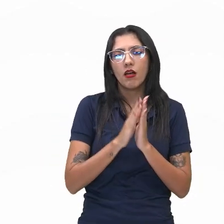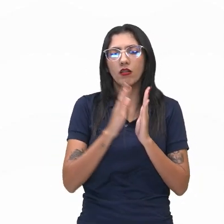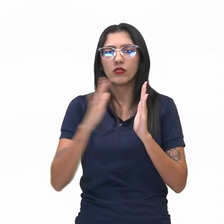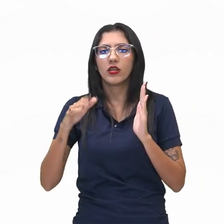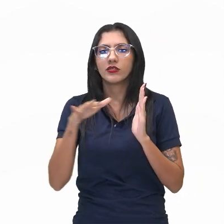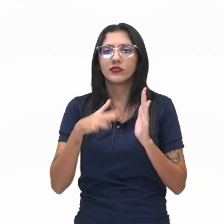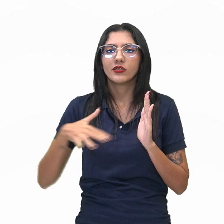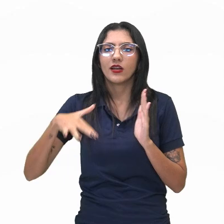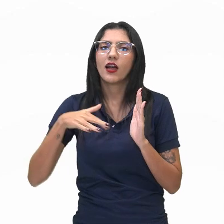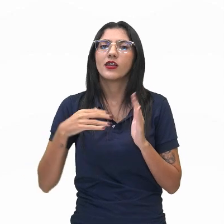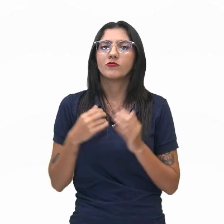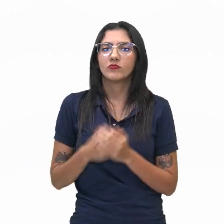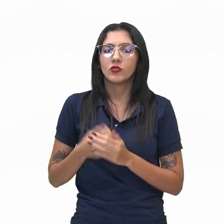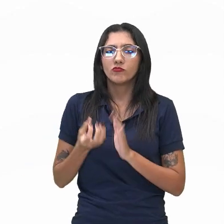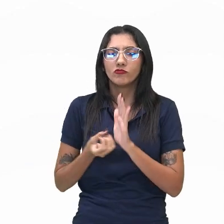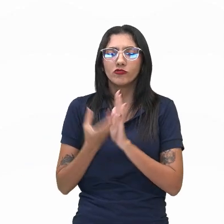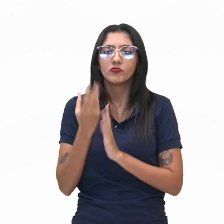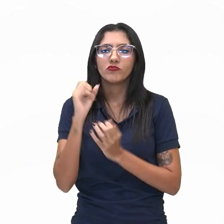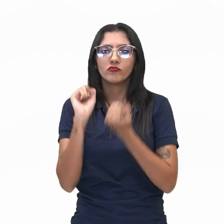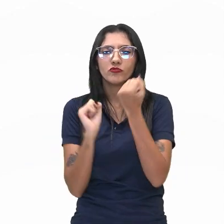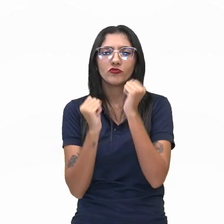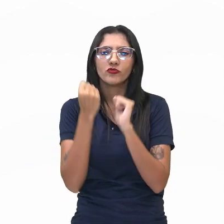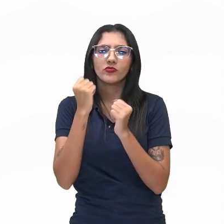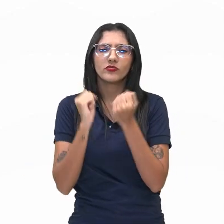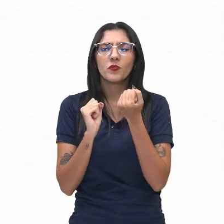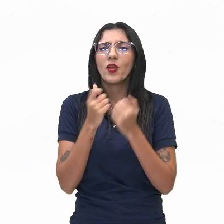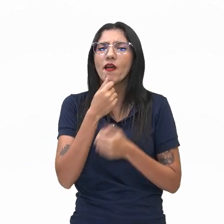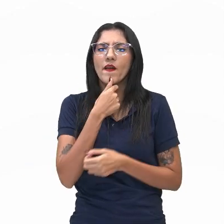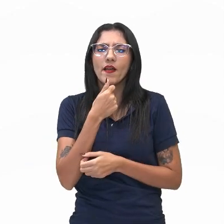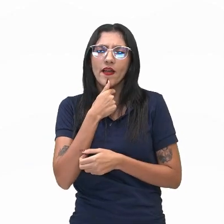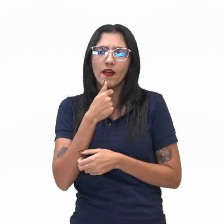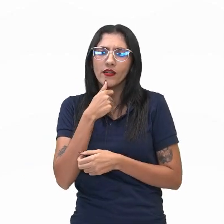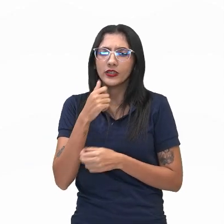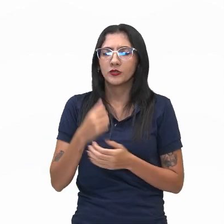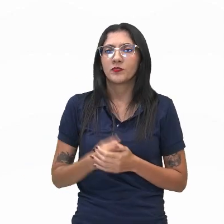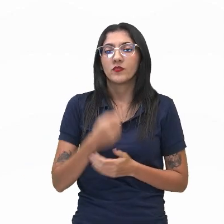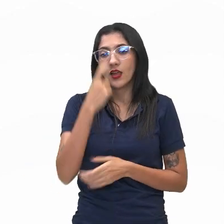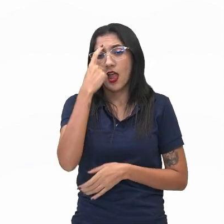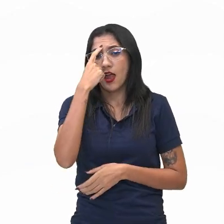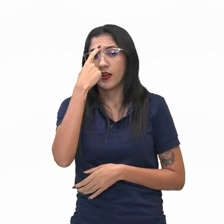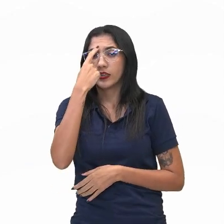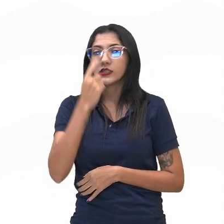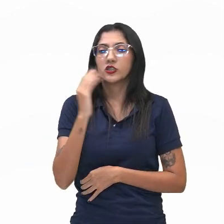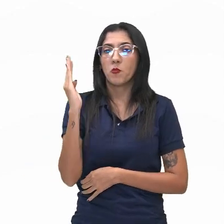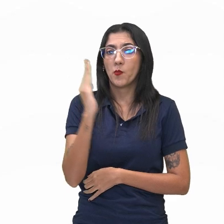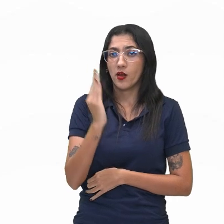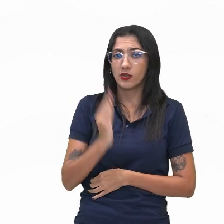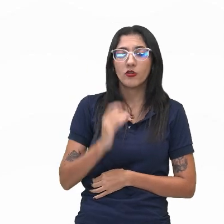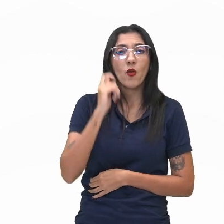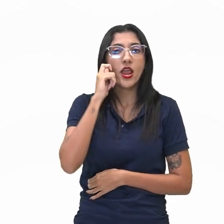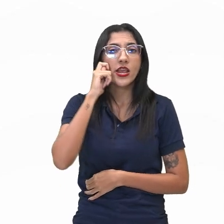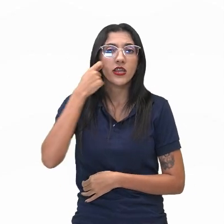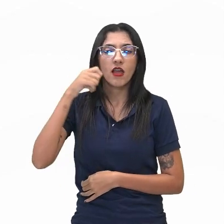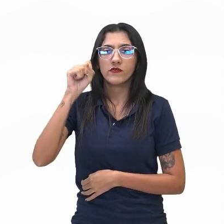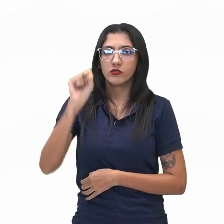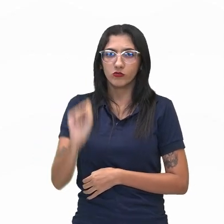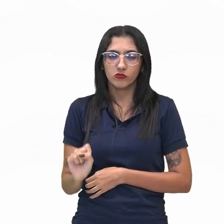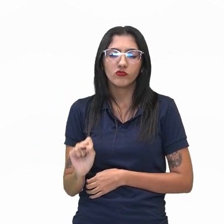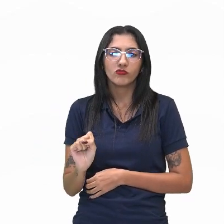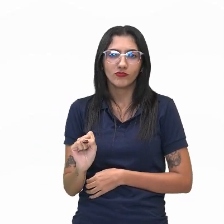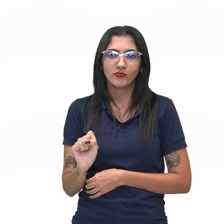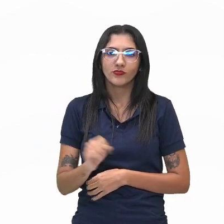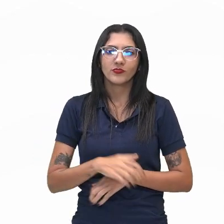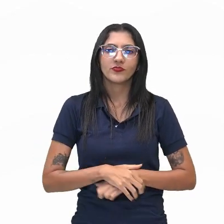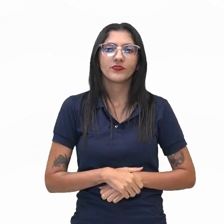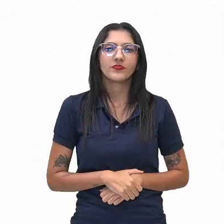do processo de industrialização dos países que ainda estão em desenvolvimento, como a Índia, como o Brasil e também como a